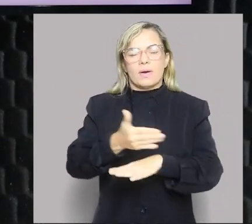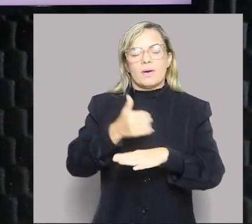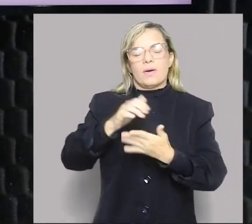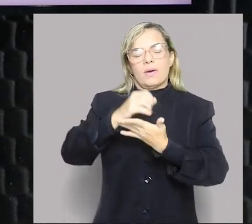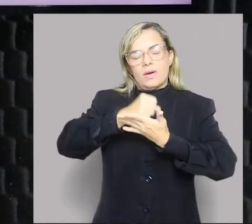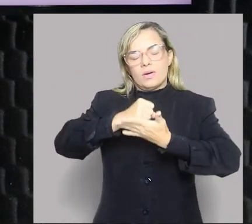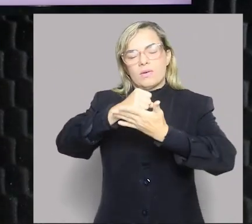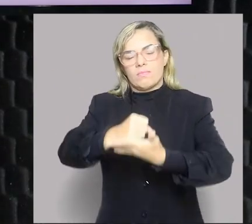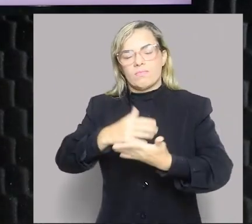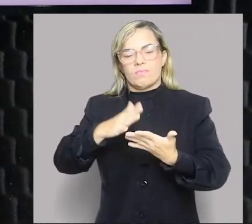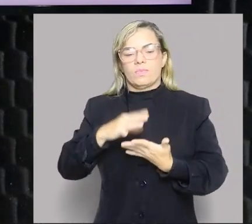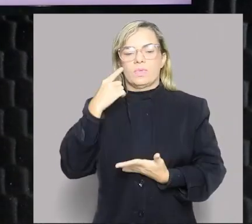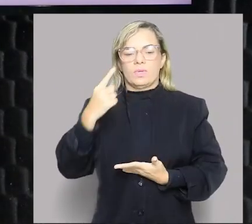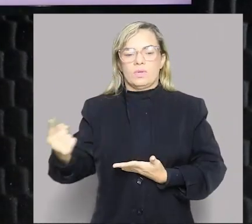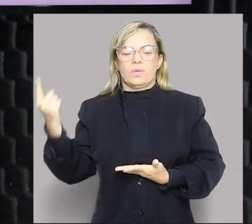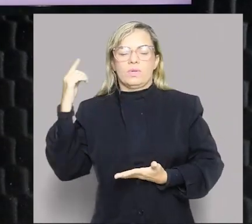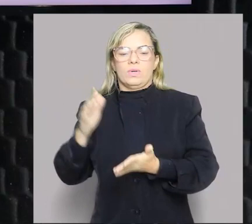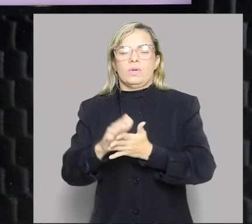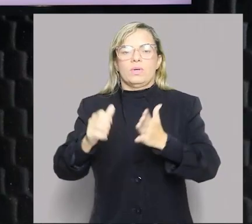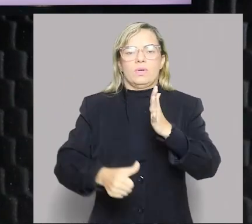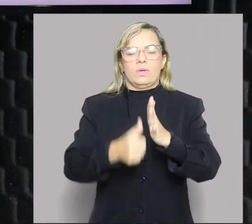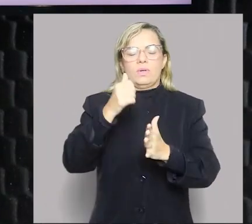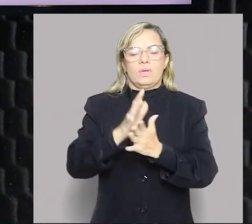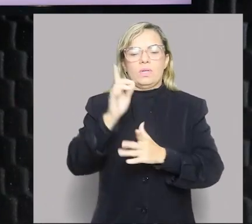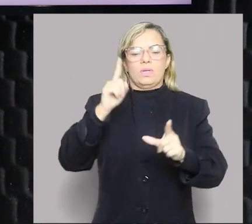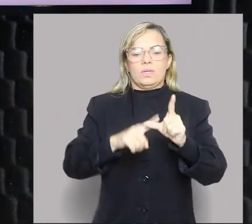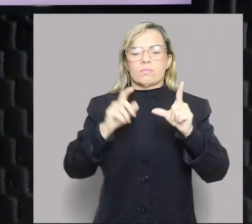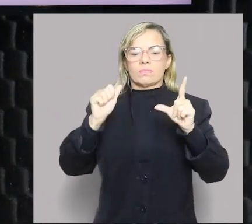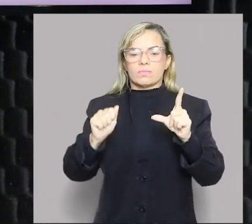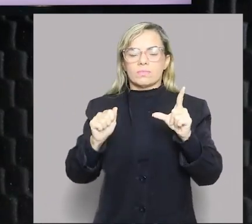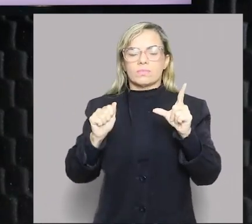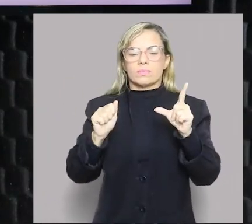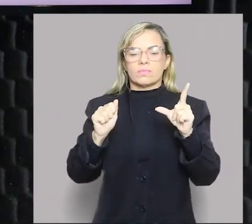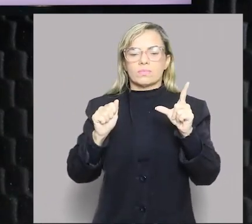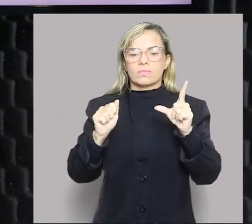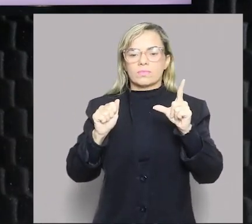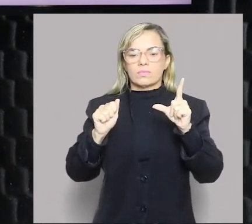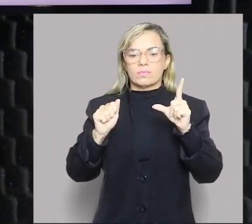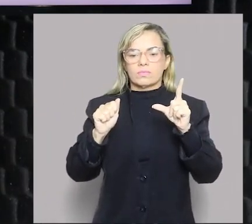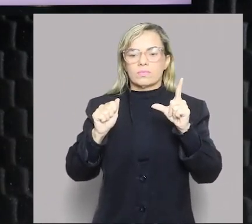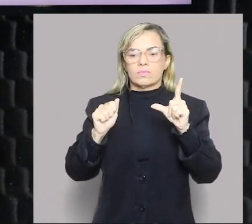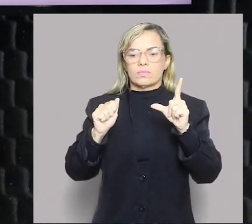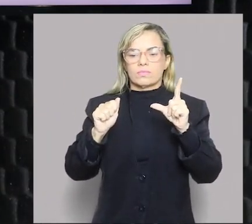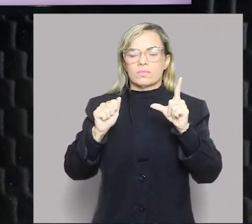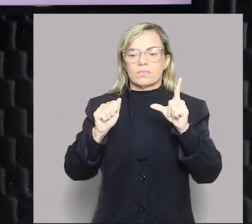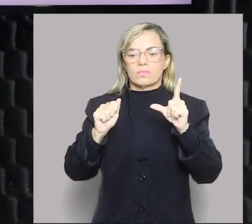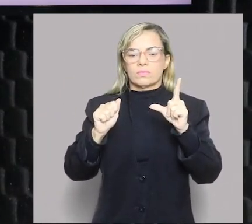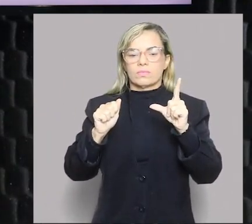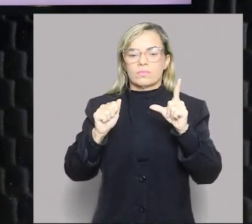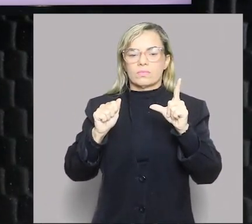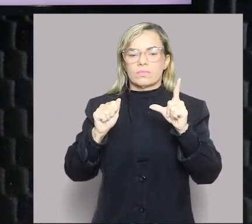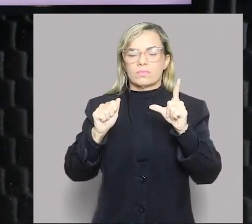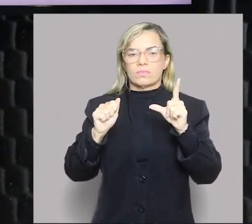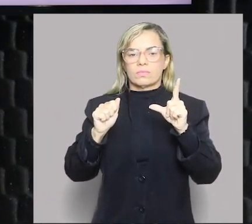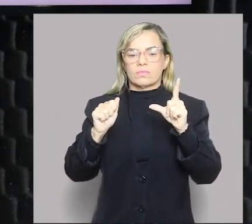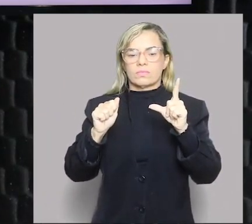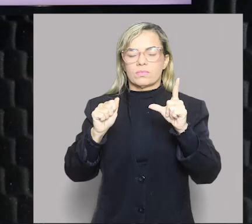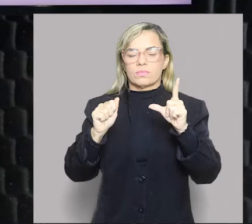ajudar bastante. E o que o primeiro item coloca? Informar o leitor sobre alimentação